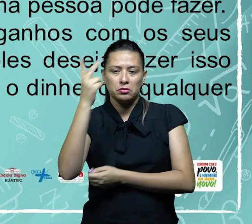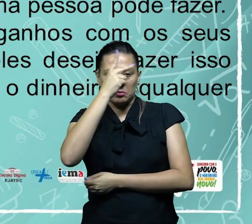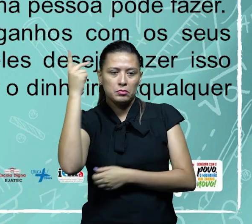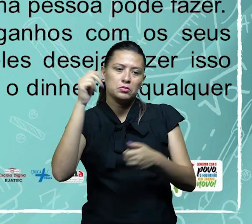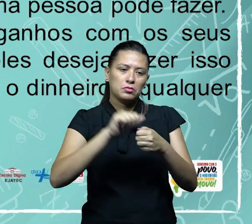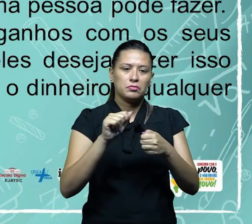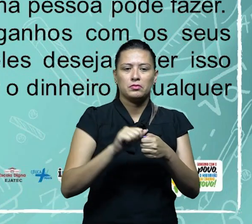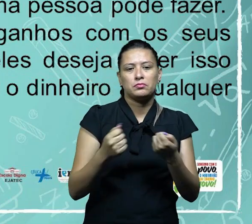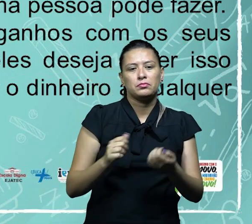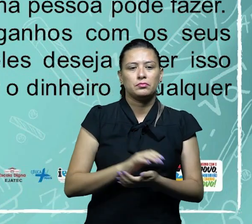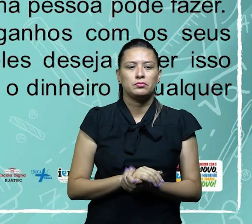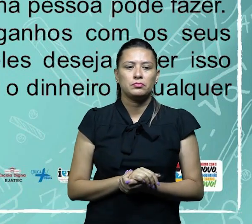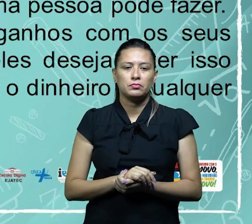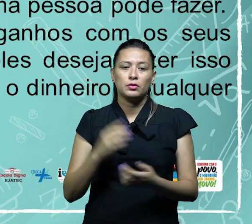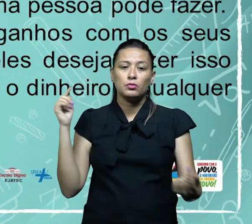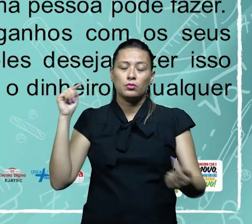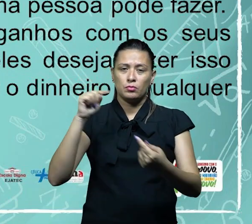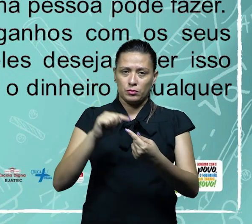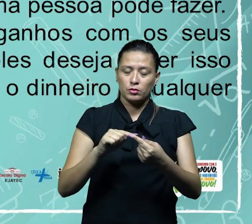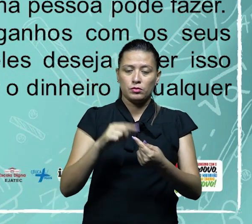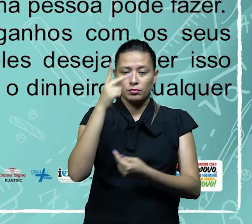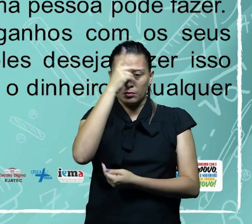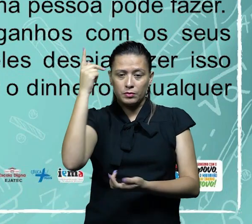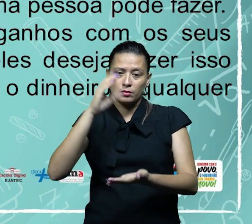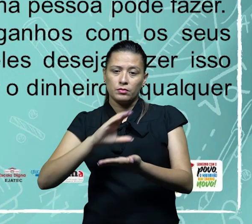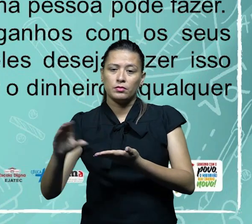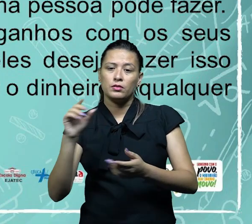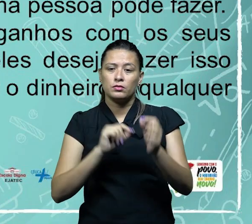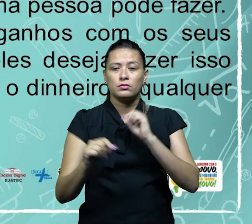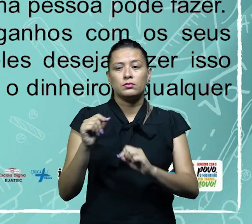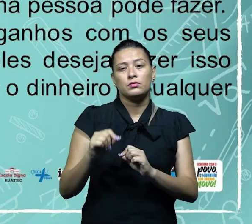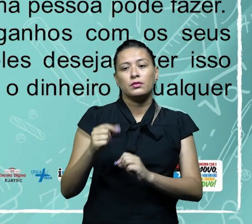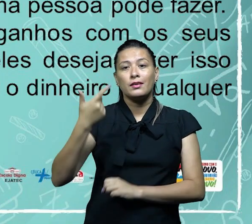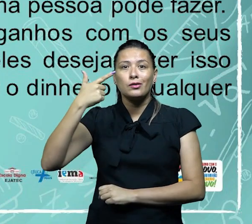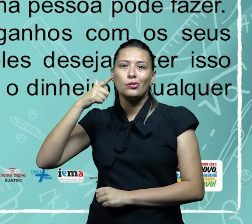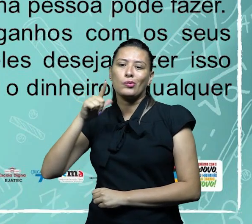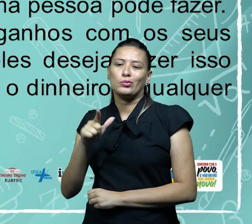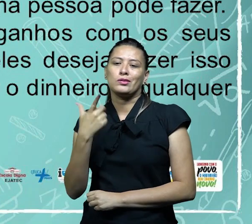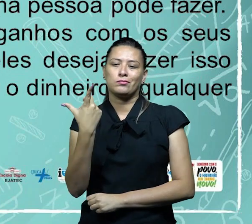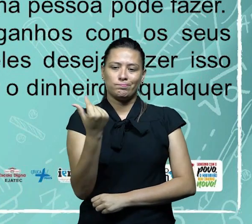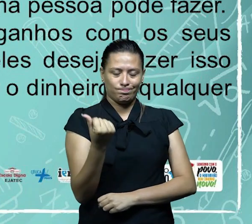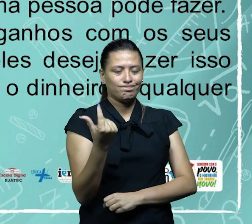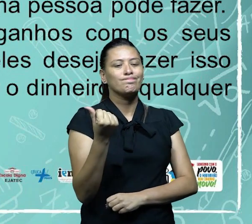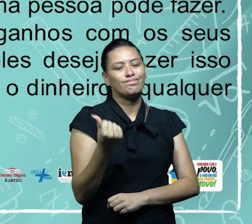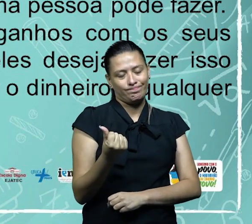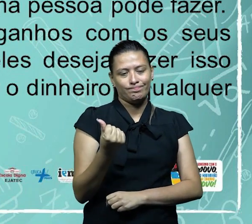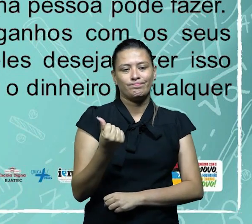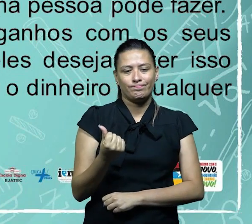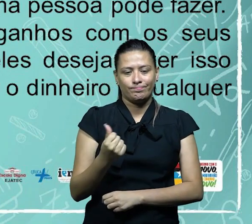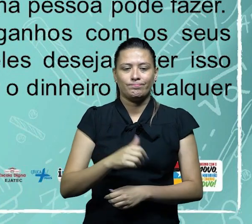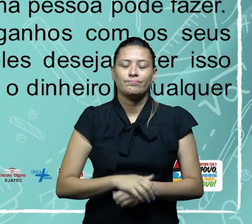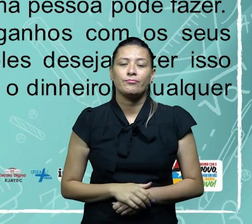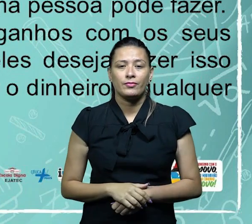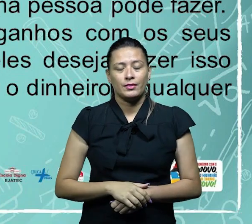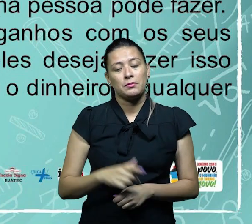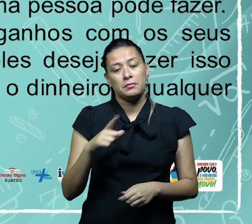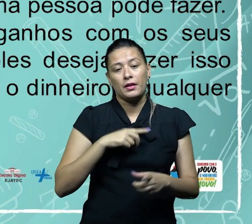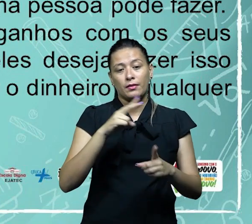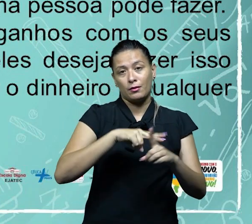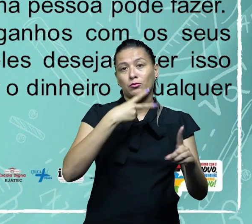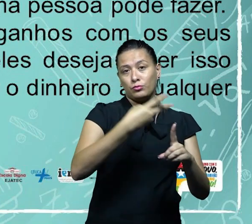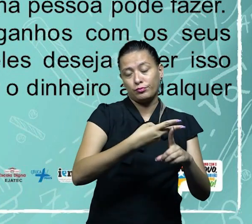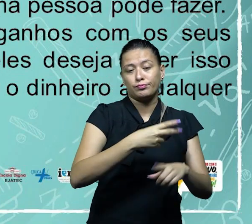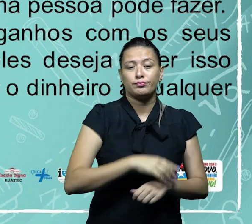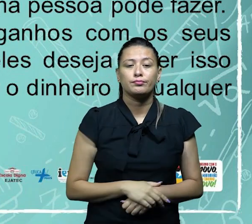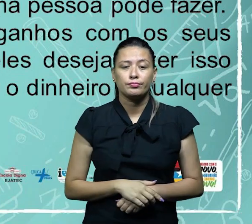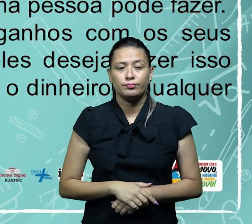Lógico, se eu estou investindo em algo, eu quero ter um lucro em cima daquilo que eu estou investindo, ok? Com seus investimentos, certo? Além disso, a